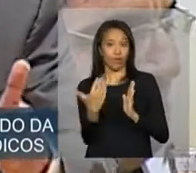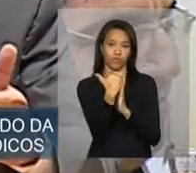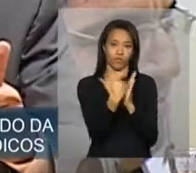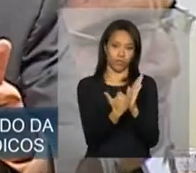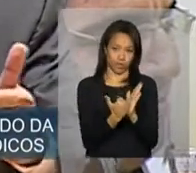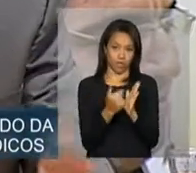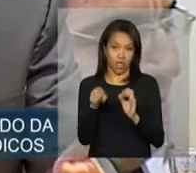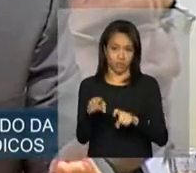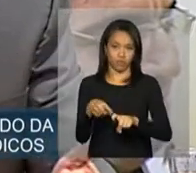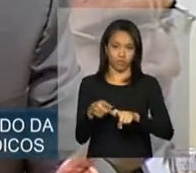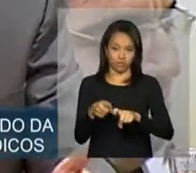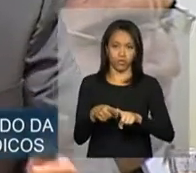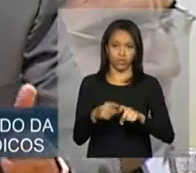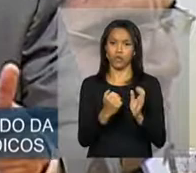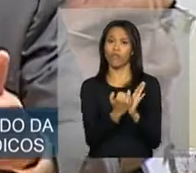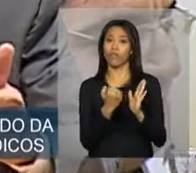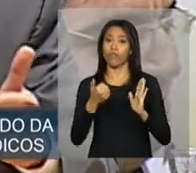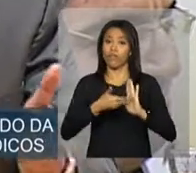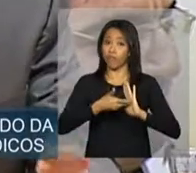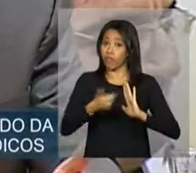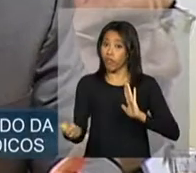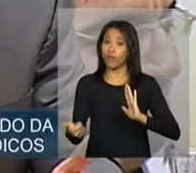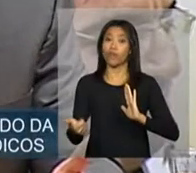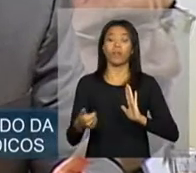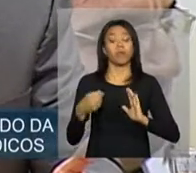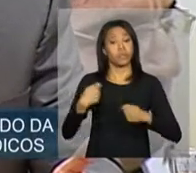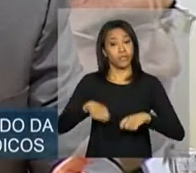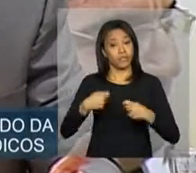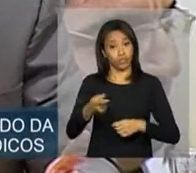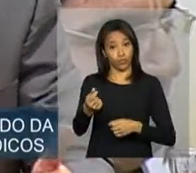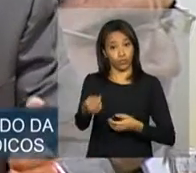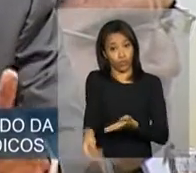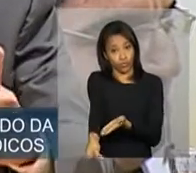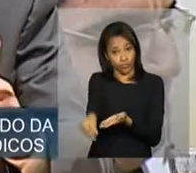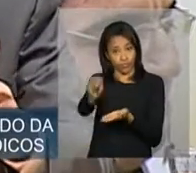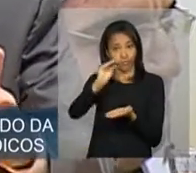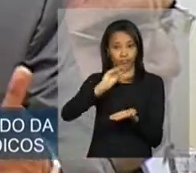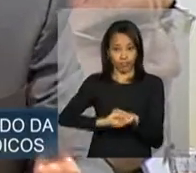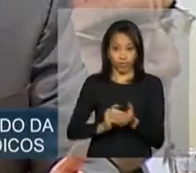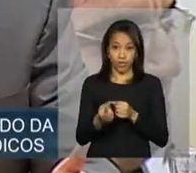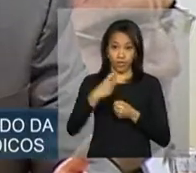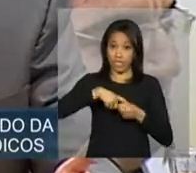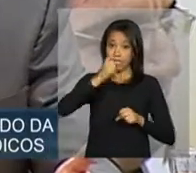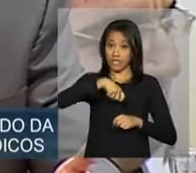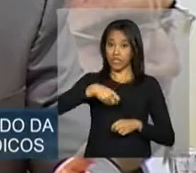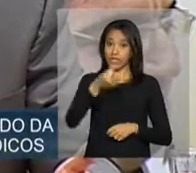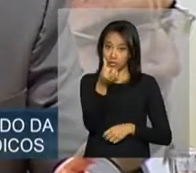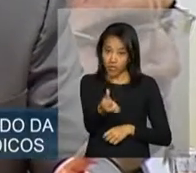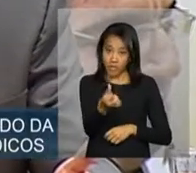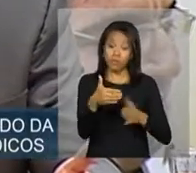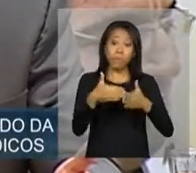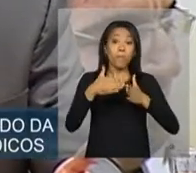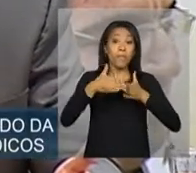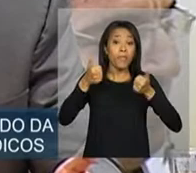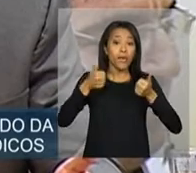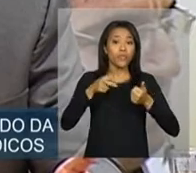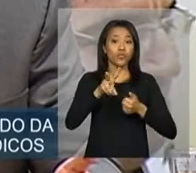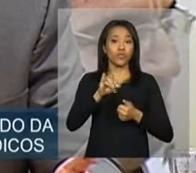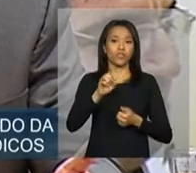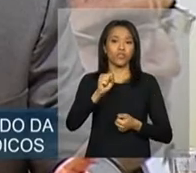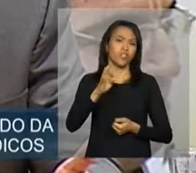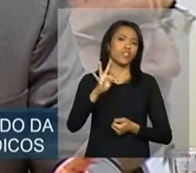aí ele é excluído do programa tem que reembolsar se for nos primeiros seis meses pede o visto de permanência no Brasil